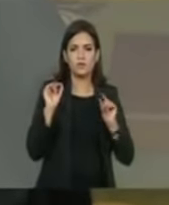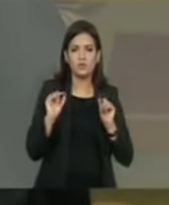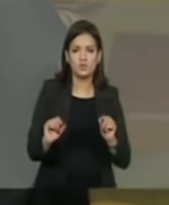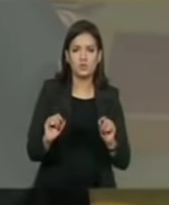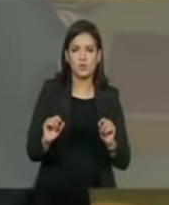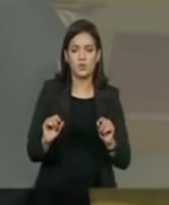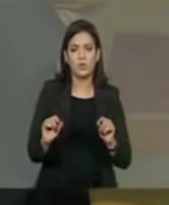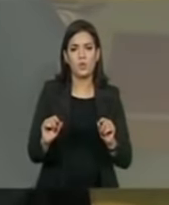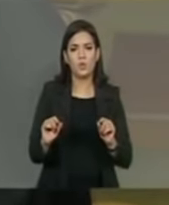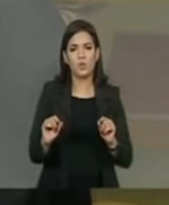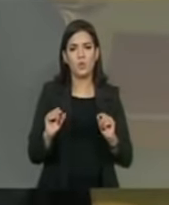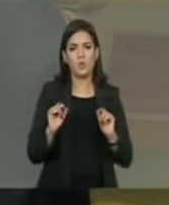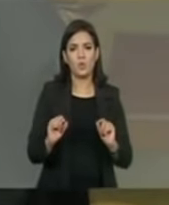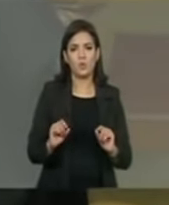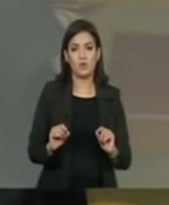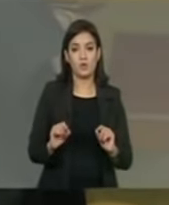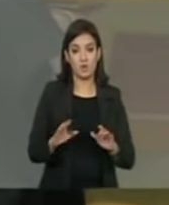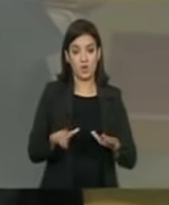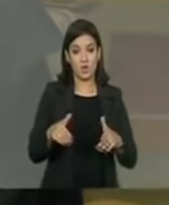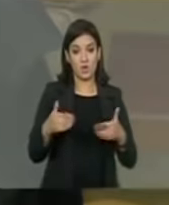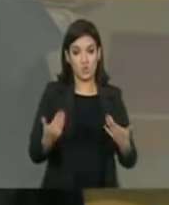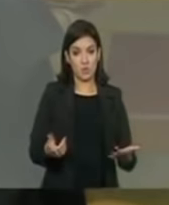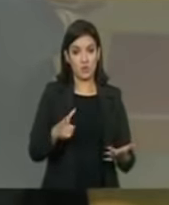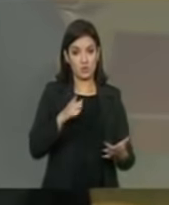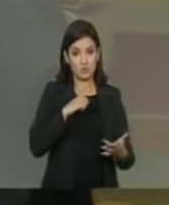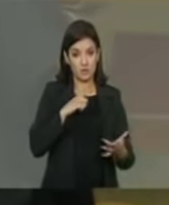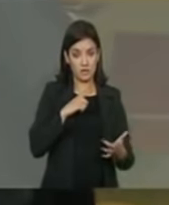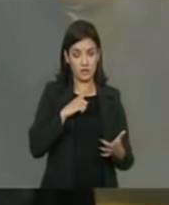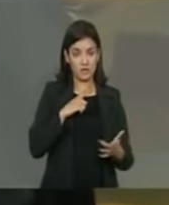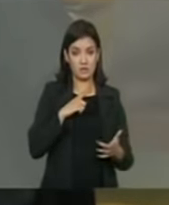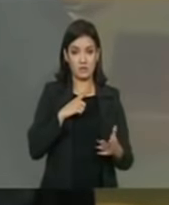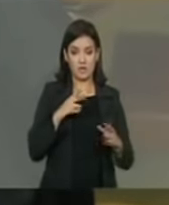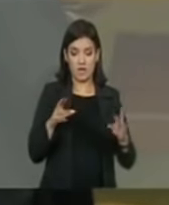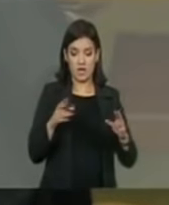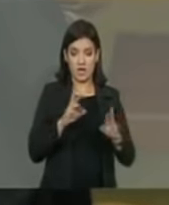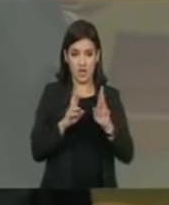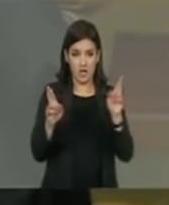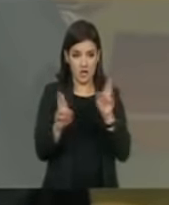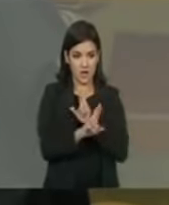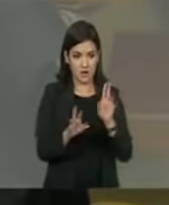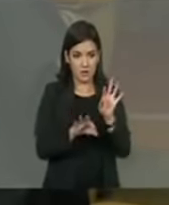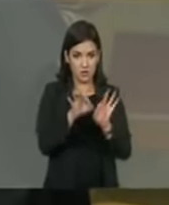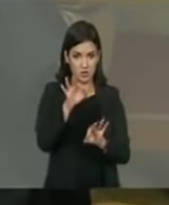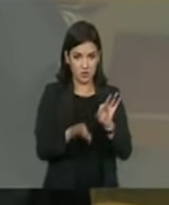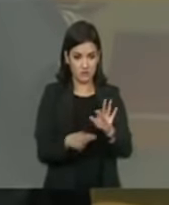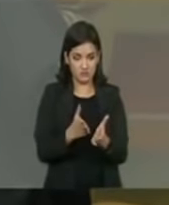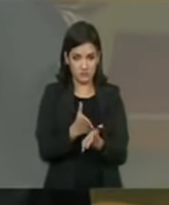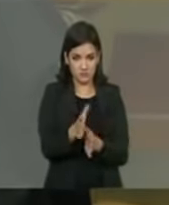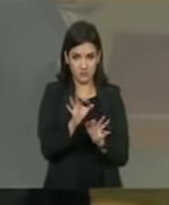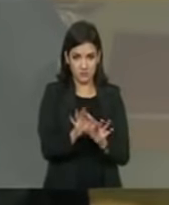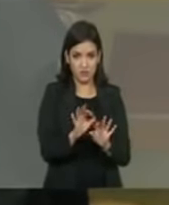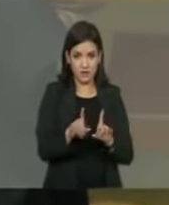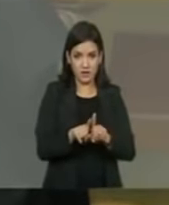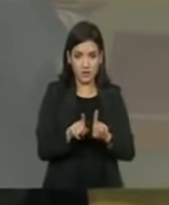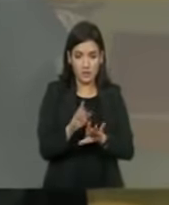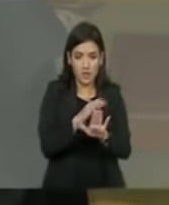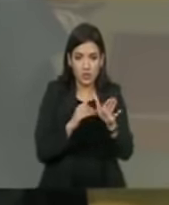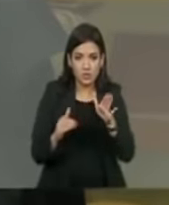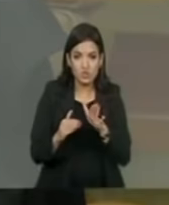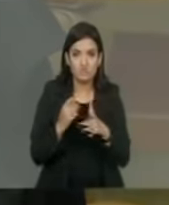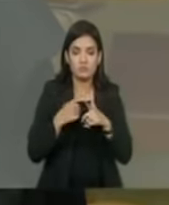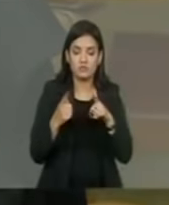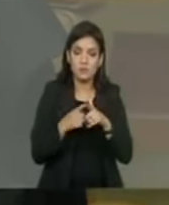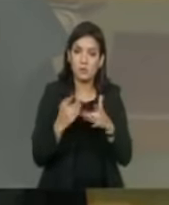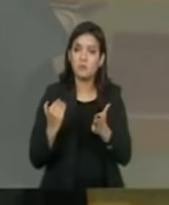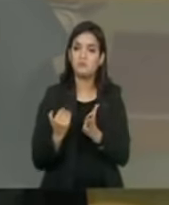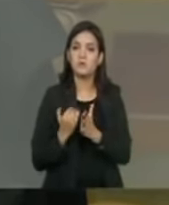pois ao propiciar a estabilidade das relações jurídicas ea superação dos conflitos combina